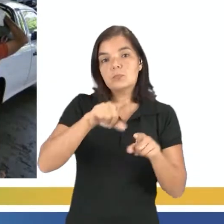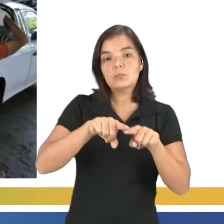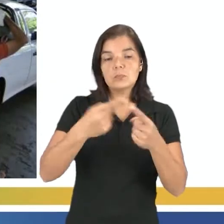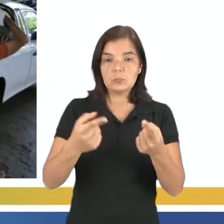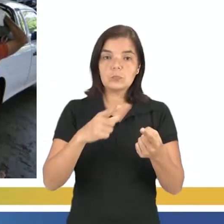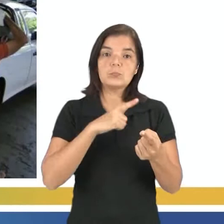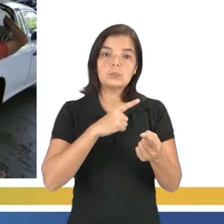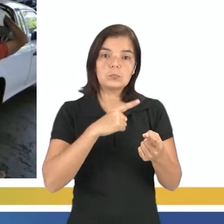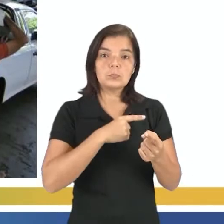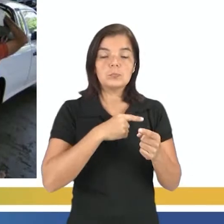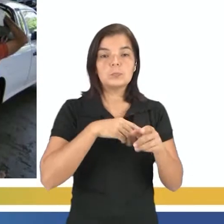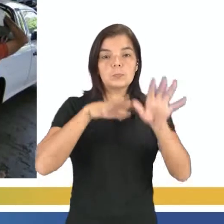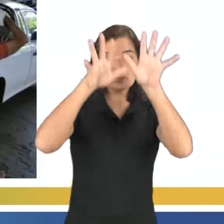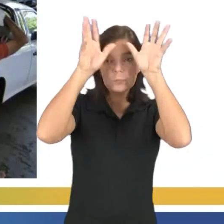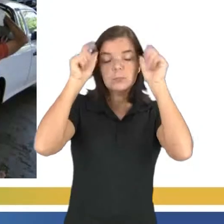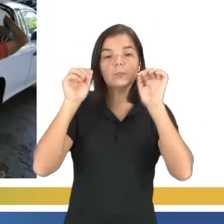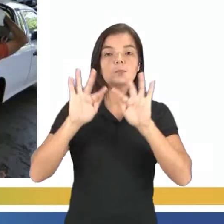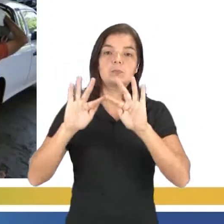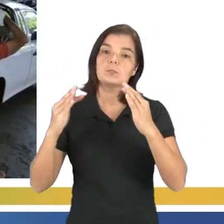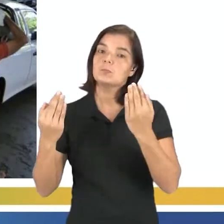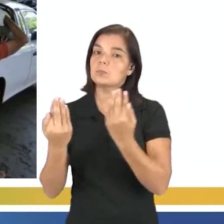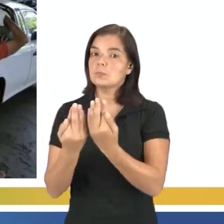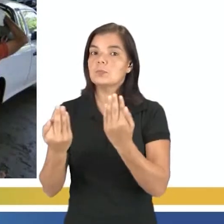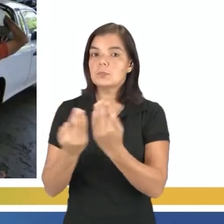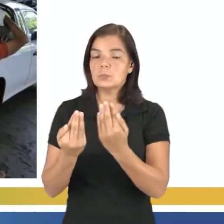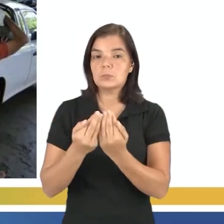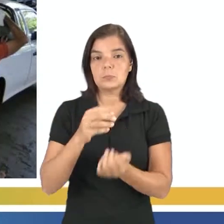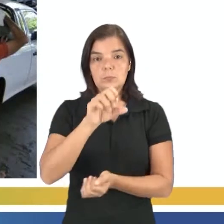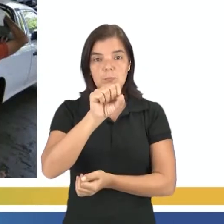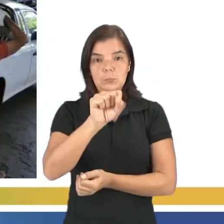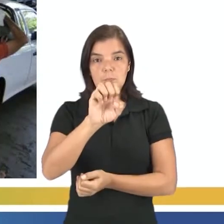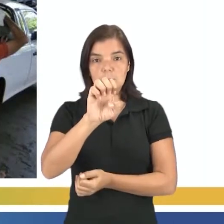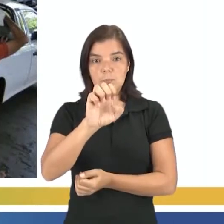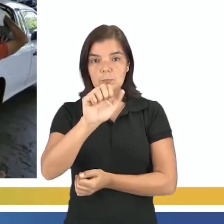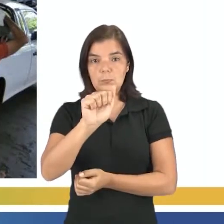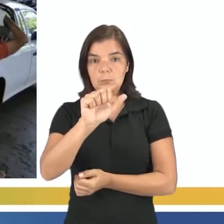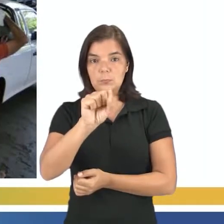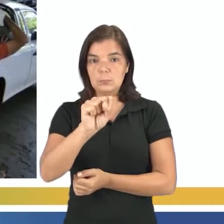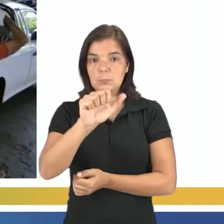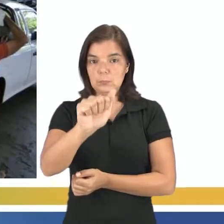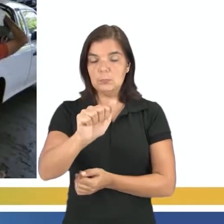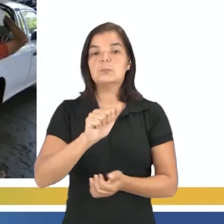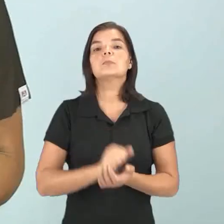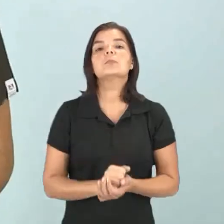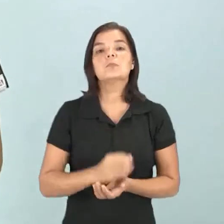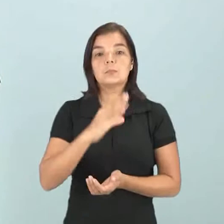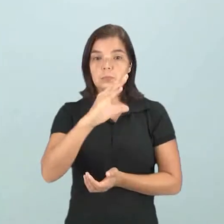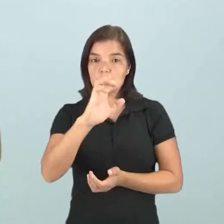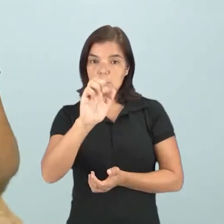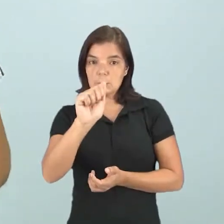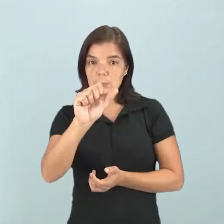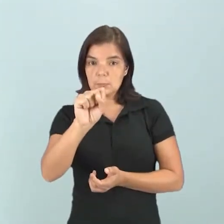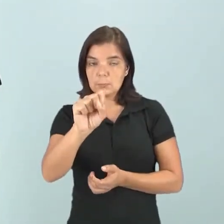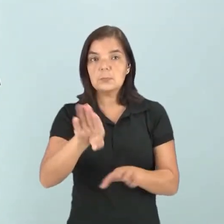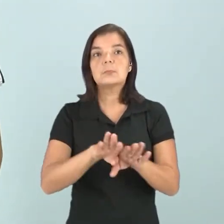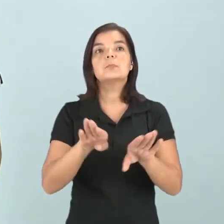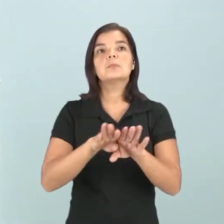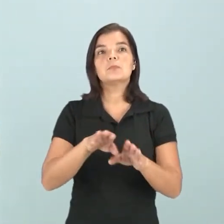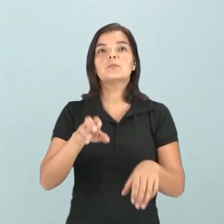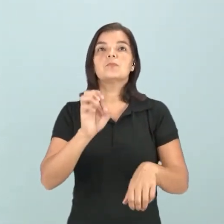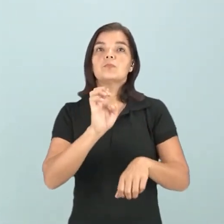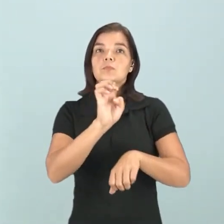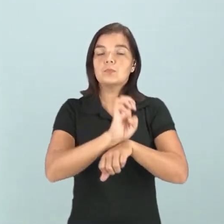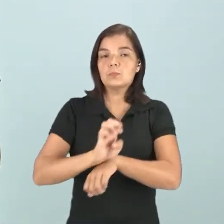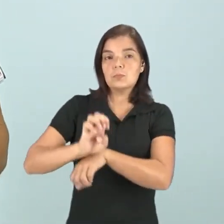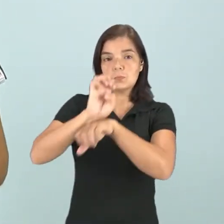uma distribuição de alimento da agricultura familiar que é o Ceasa, né? É o Ceasa. aonde no Ceasa, aqui no nosso estado, nós temos